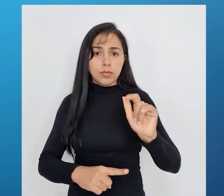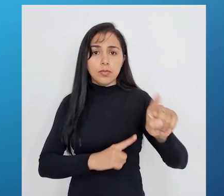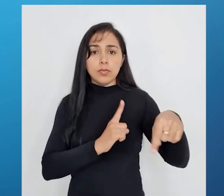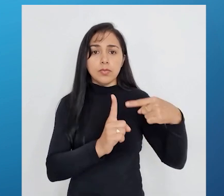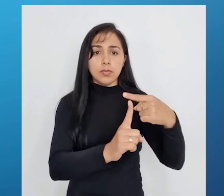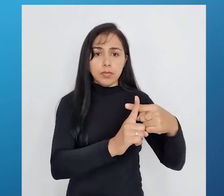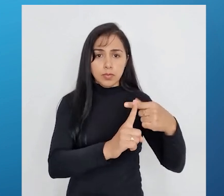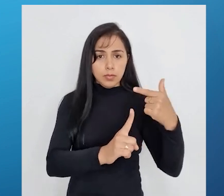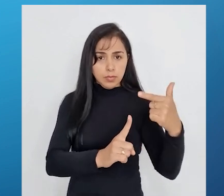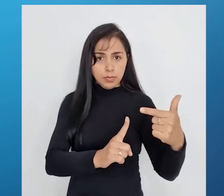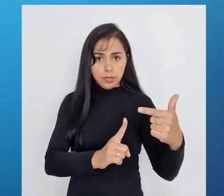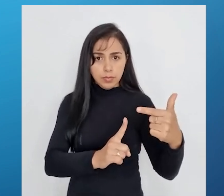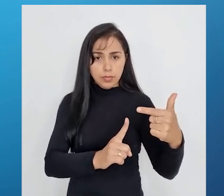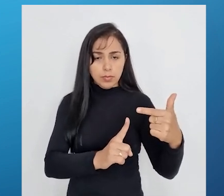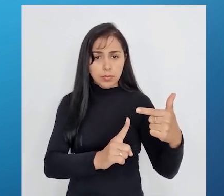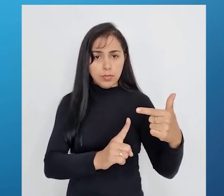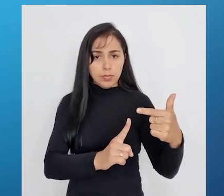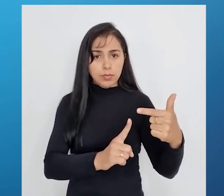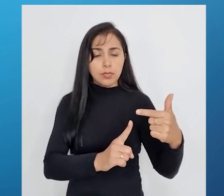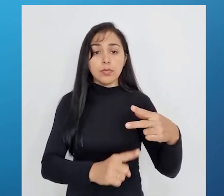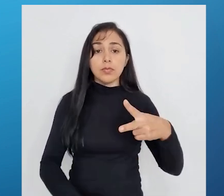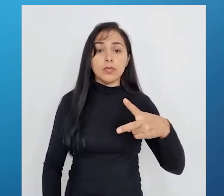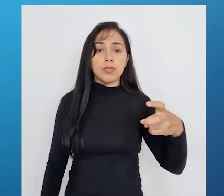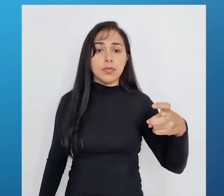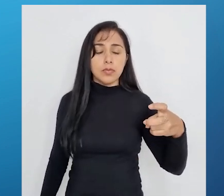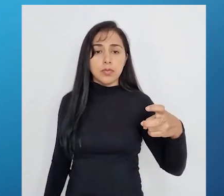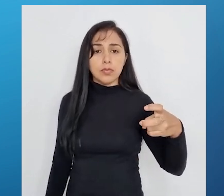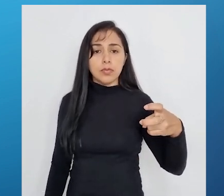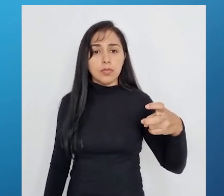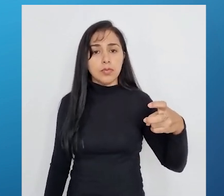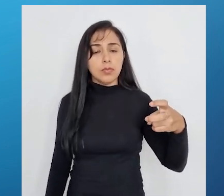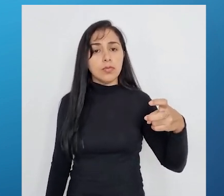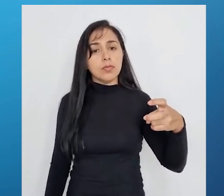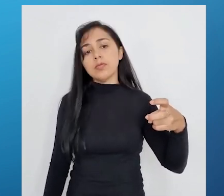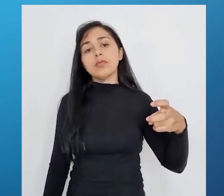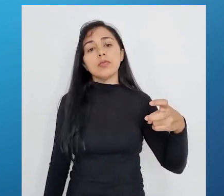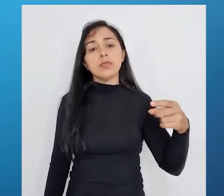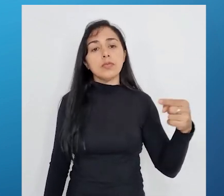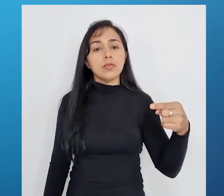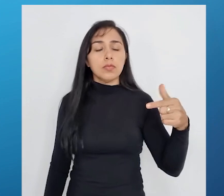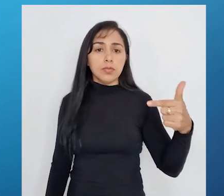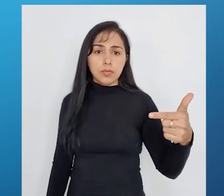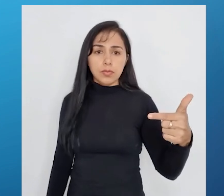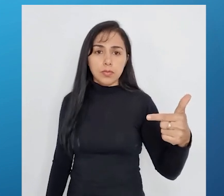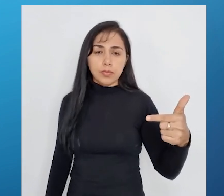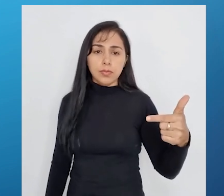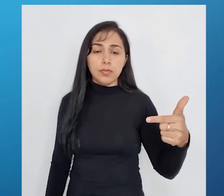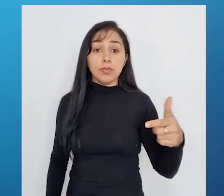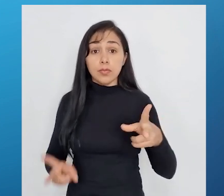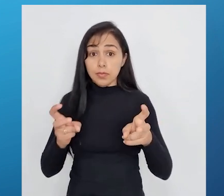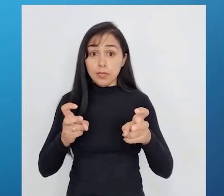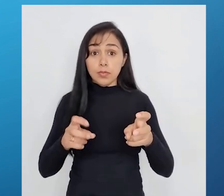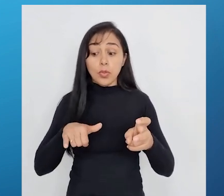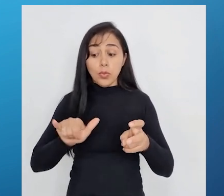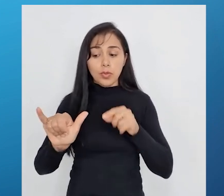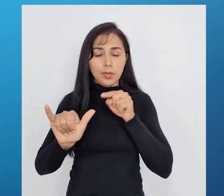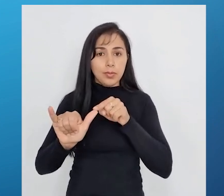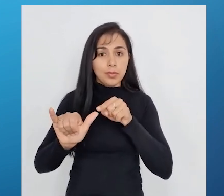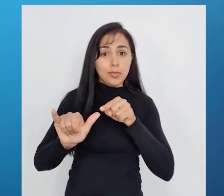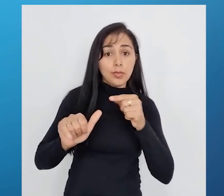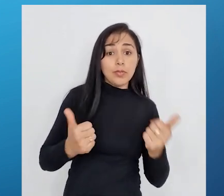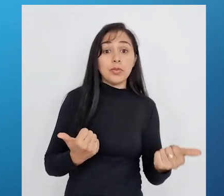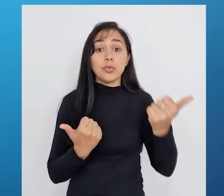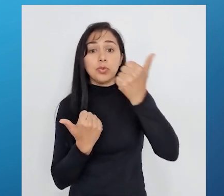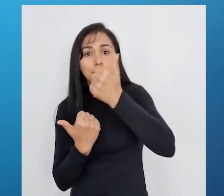2 tem que ser igual a menos 2. Aonde tem y, nós vamos substituir